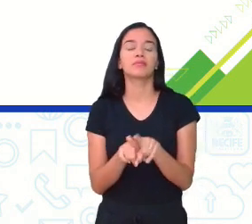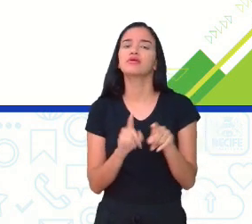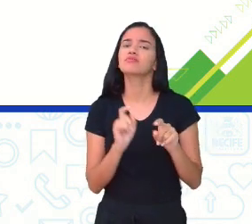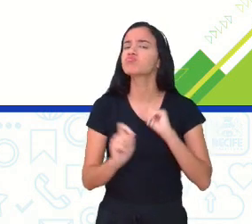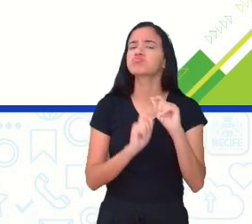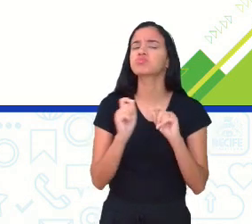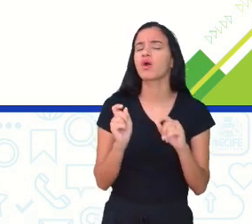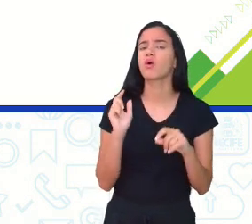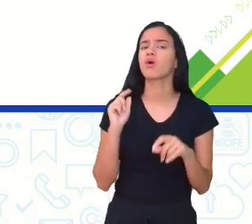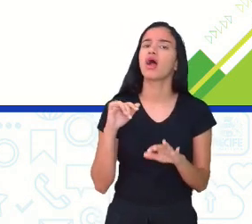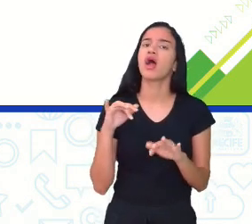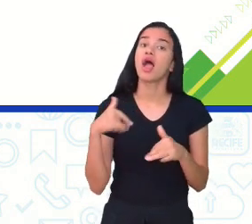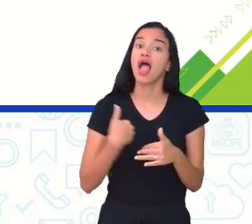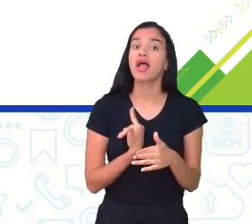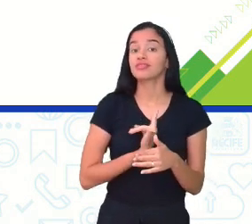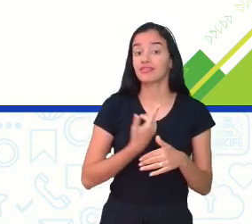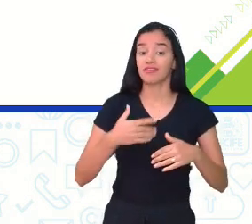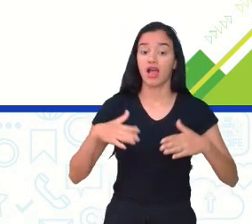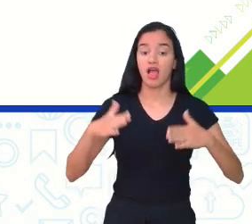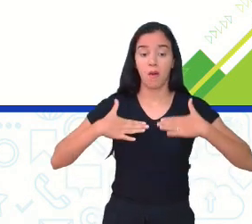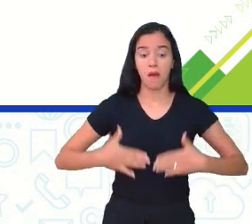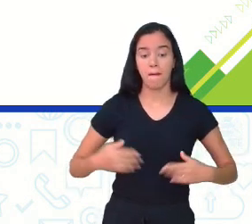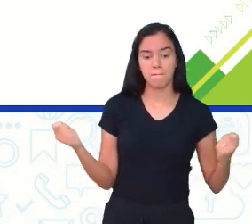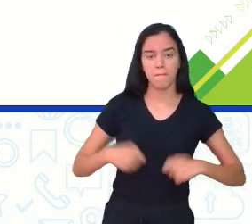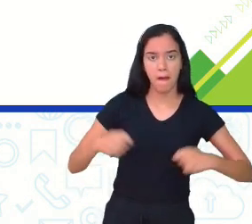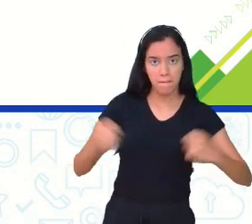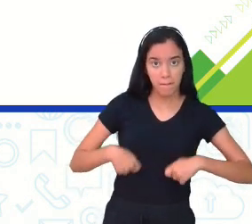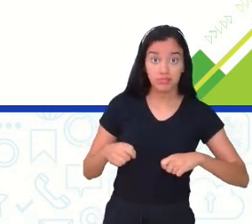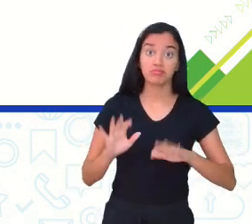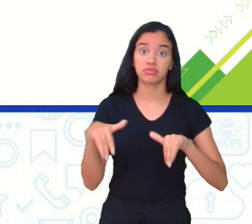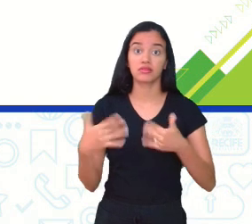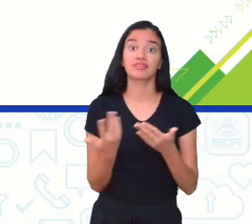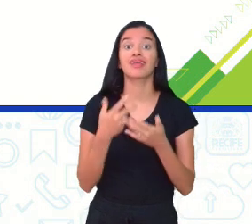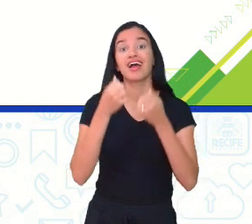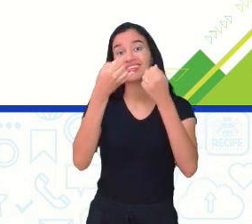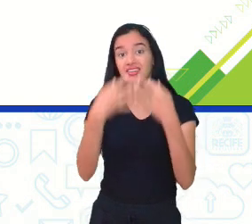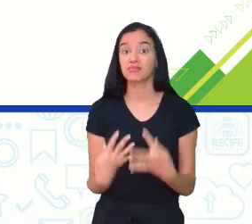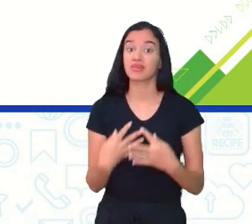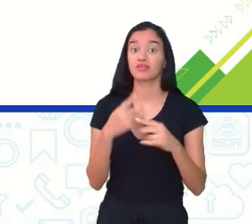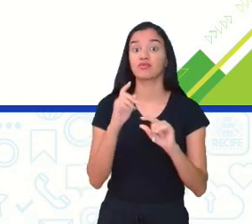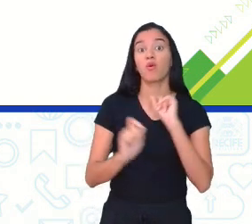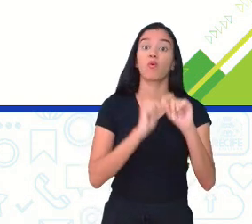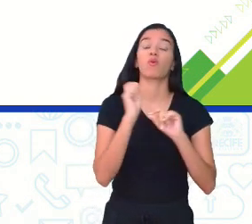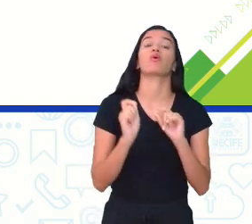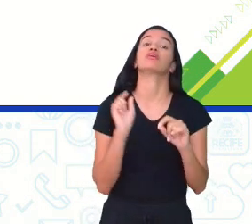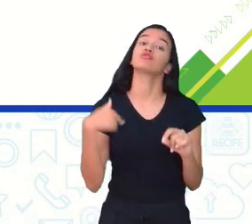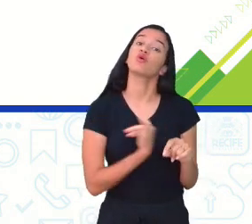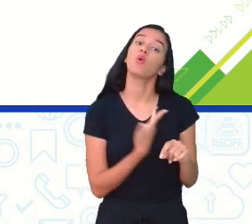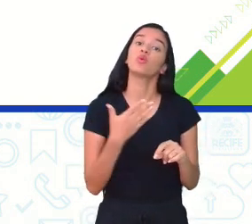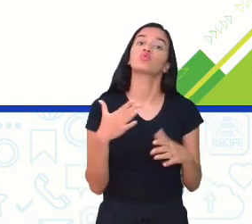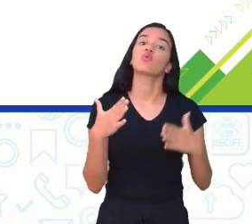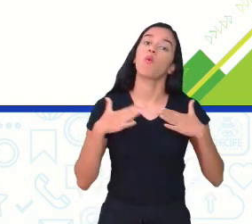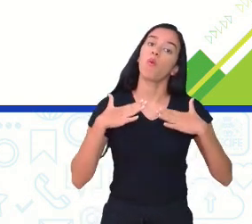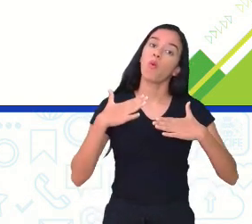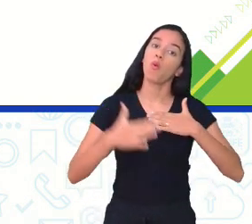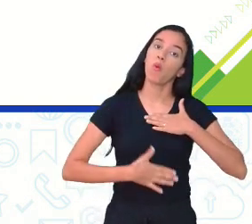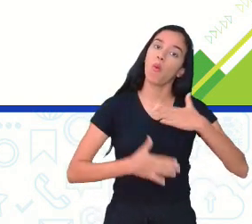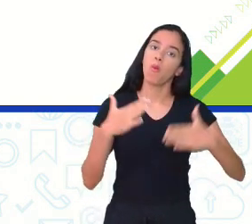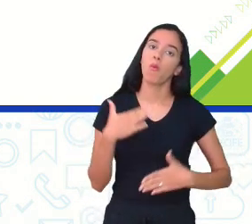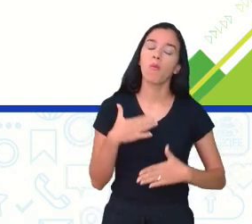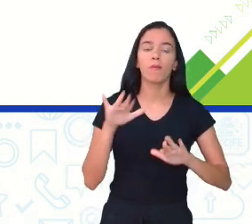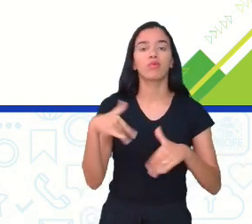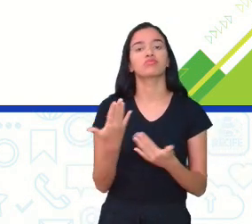capaz. Quando a gente fala de capacidade física, a gente está falando aí da capacidade do nosso corpo de realizar